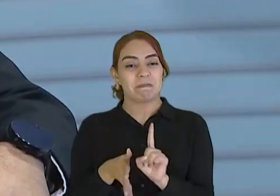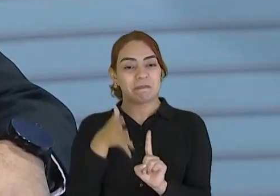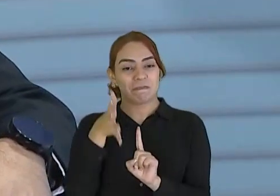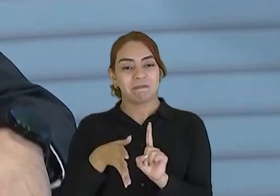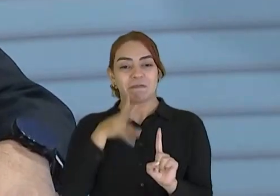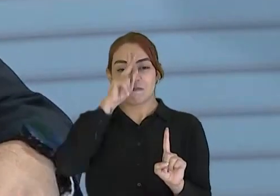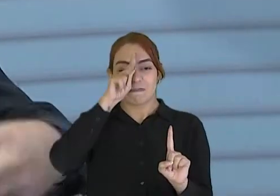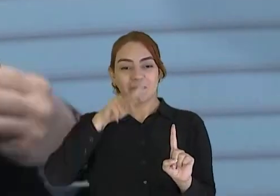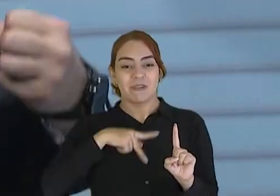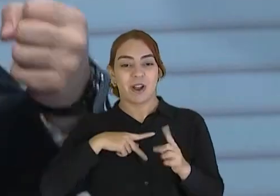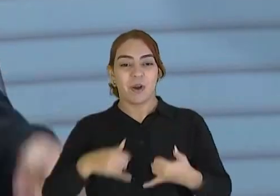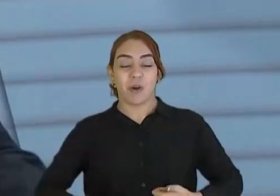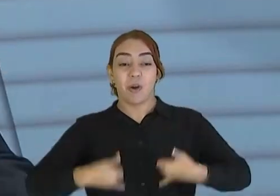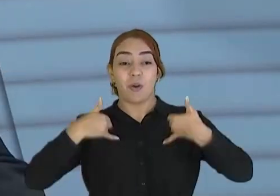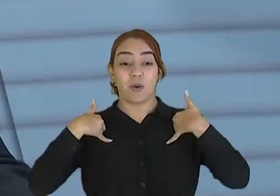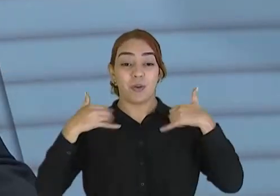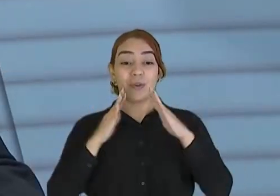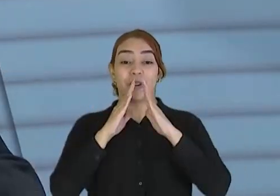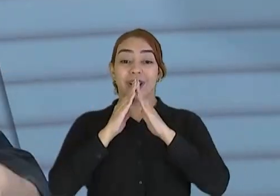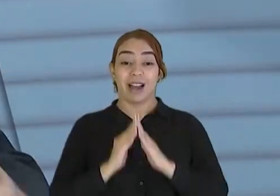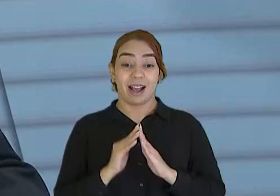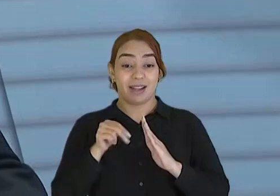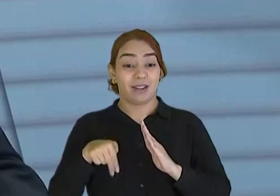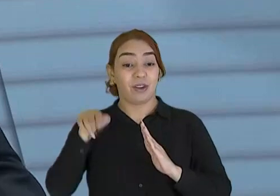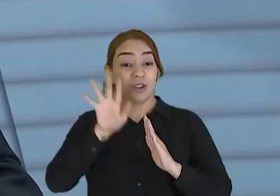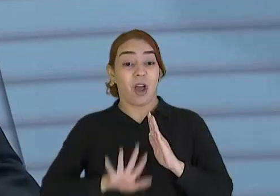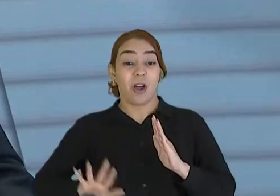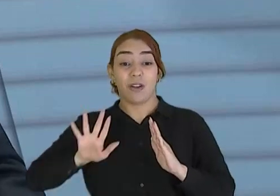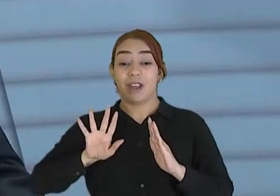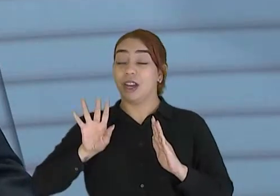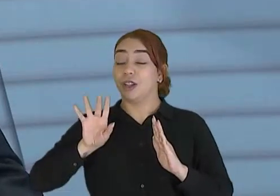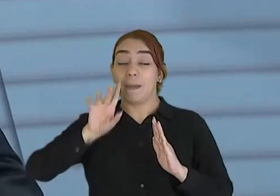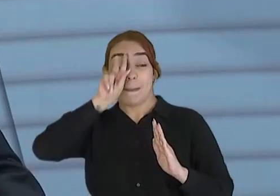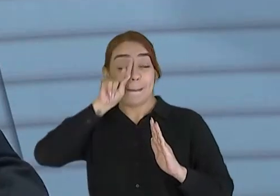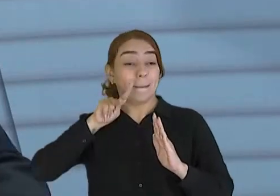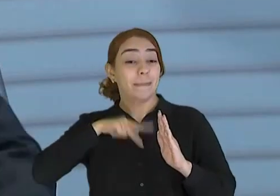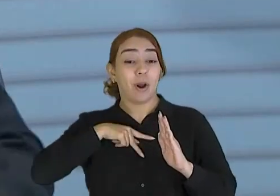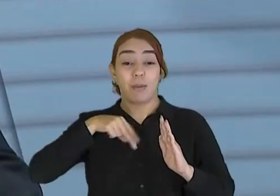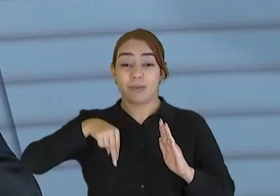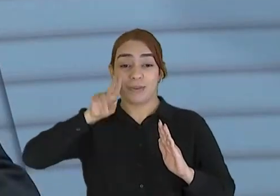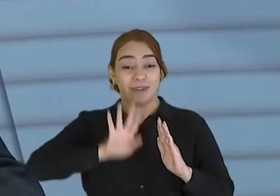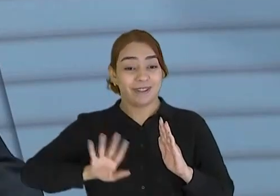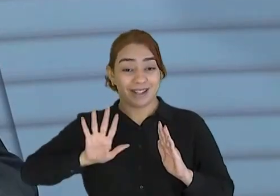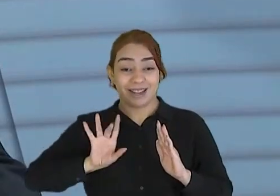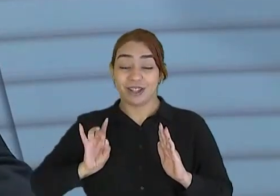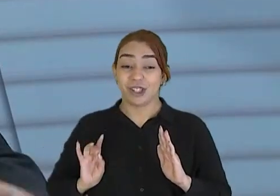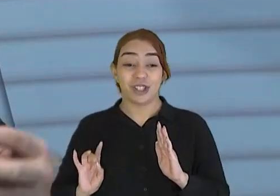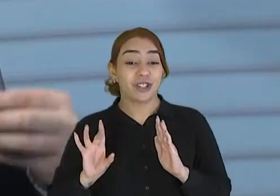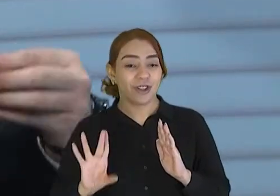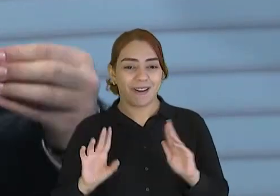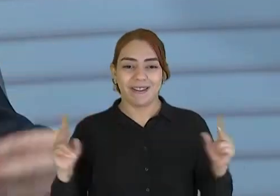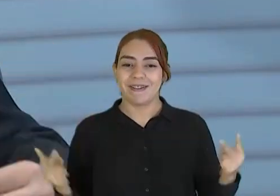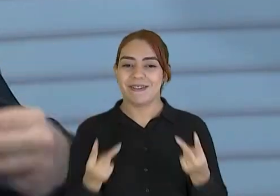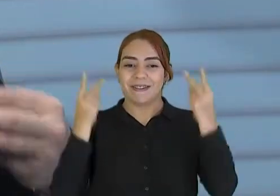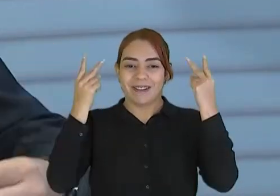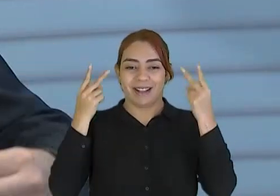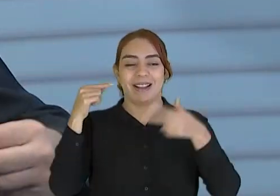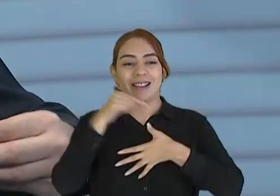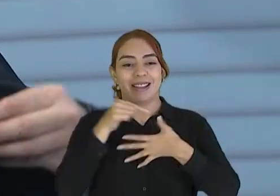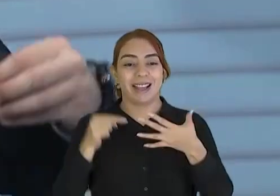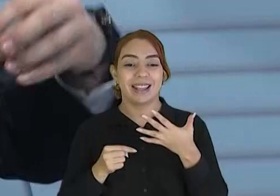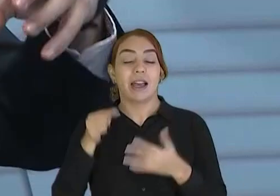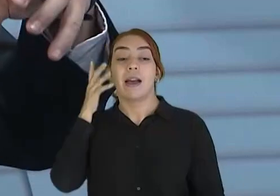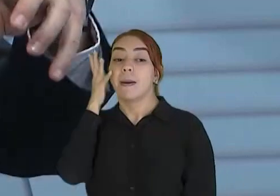somos, temos, porque nós vivemos nesse ambiente. É um bioma exclusivo. É nosso. É interessante. É nosso. Isso. E é um bioma riquíssimo. Tanto que as palestras só tem